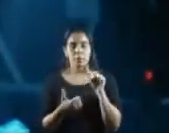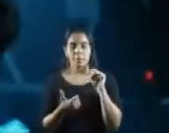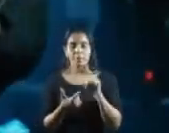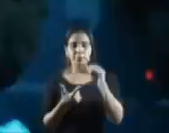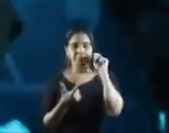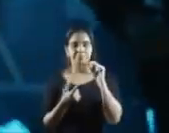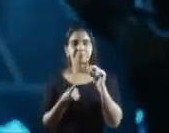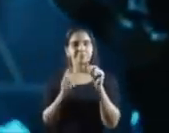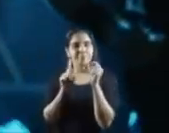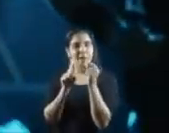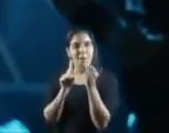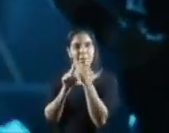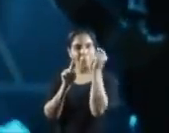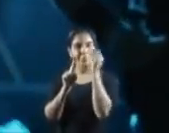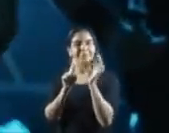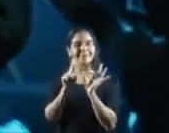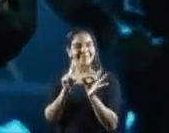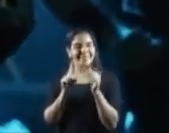dedinho